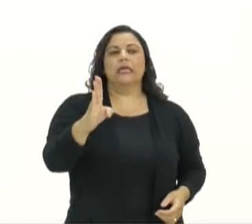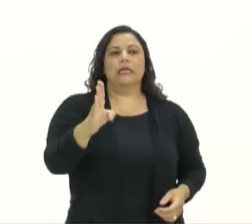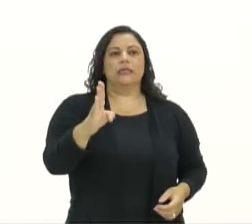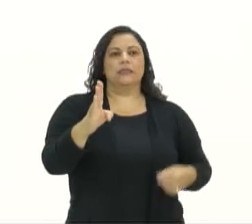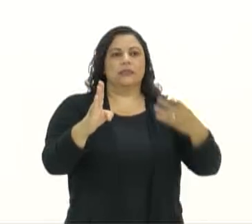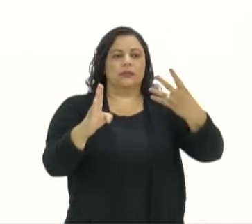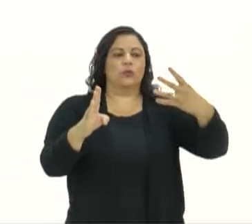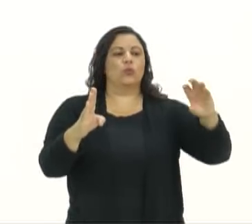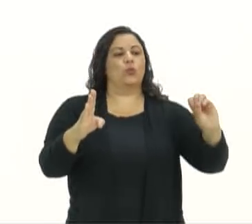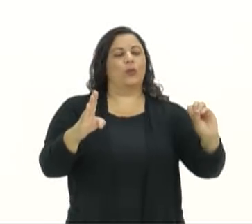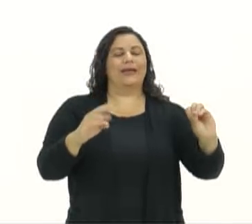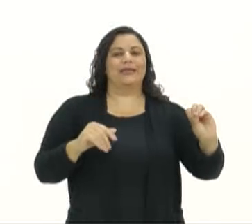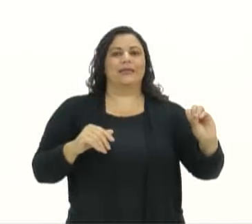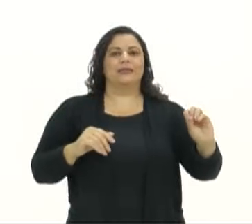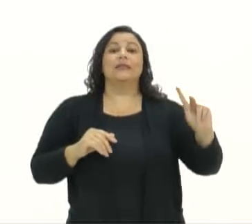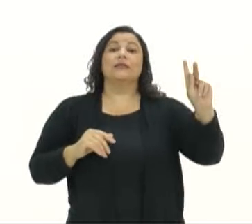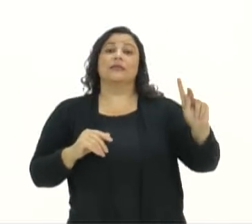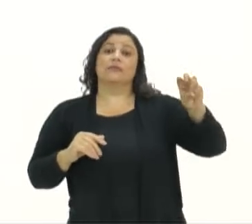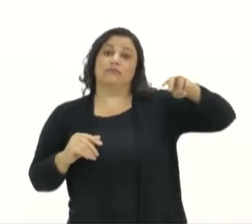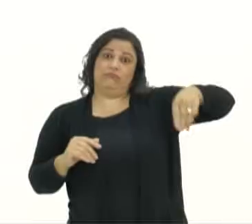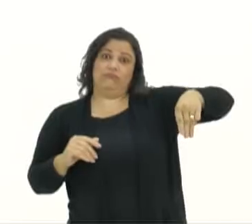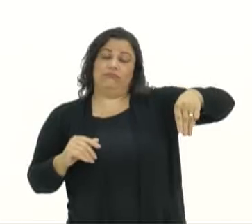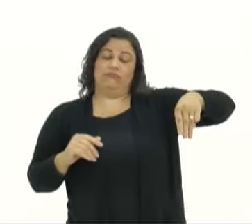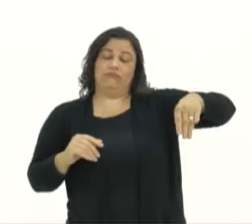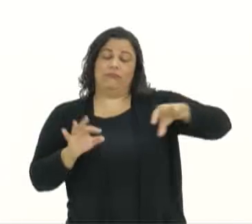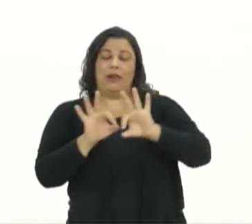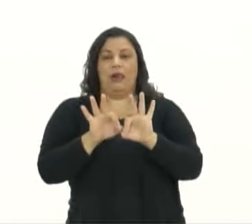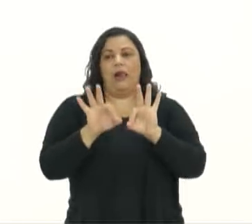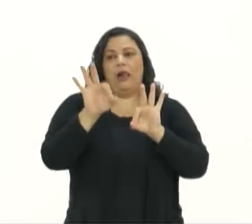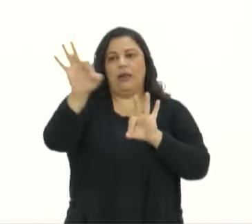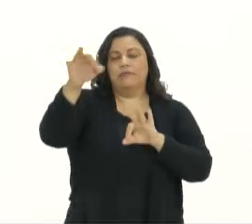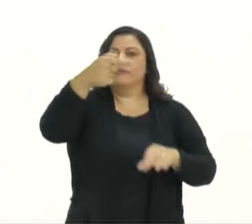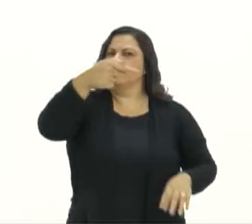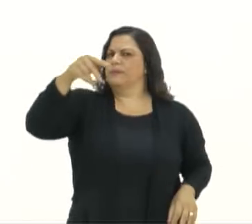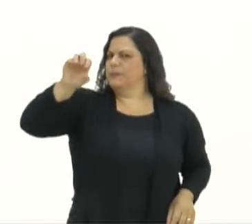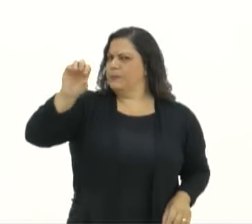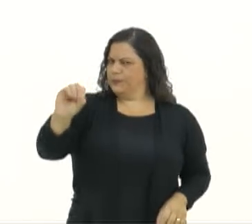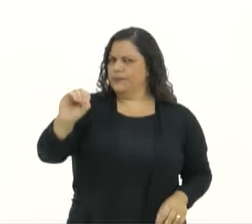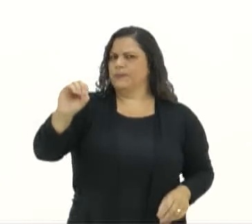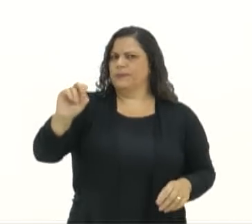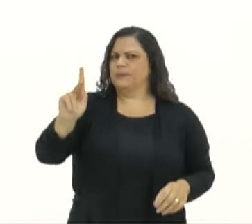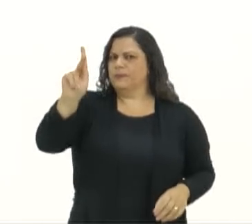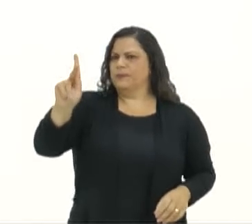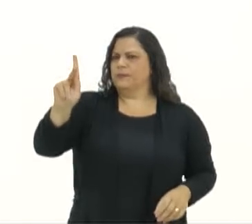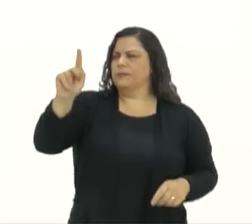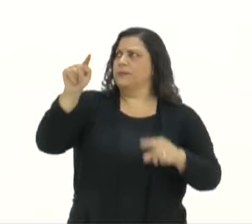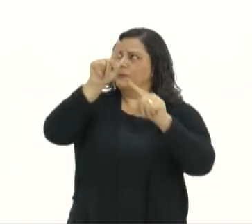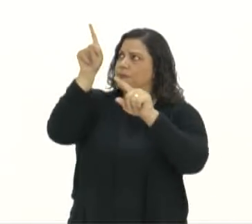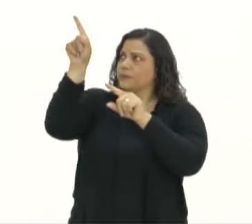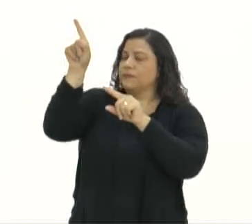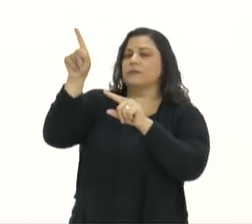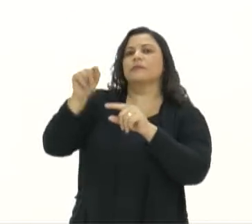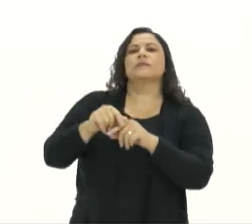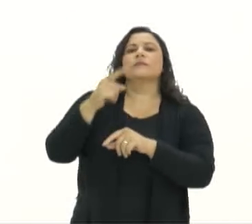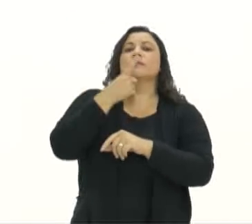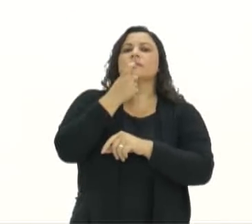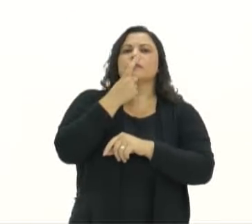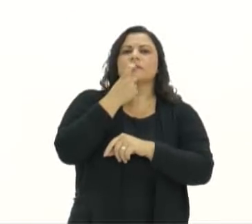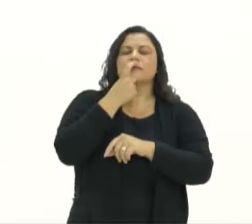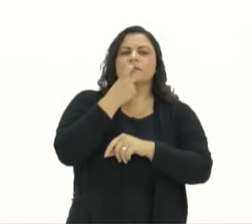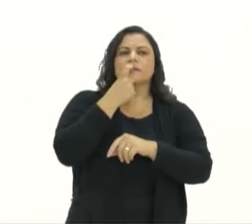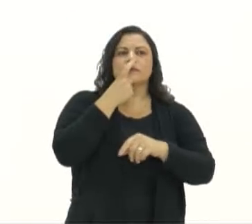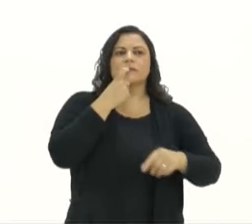40 quilômetros de distância, tá? Aqueles 70 quilômetros que vocês estão vendo marcados ali em vermelho,